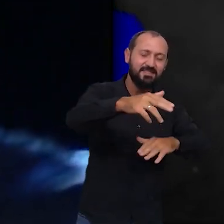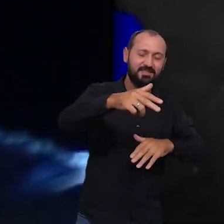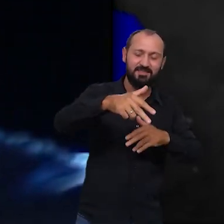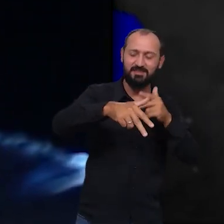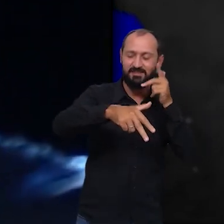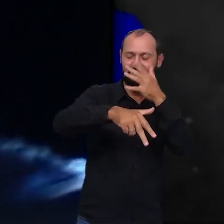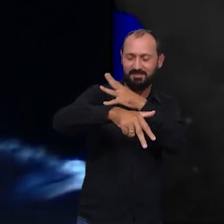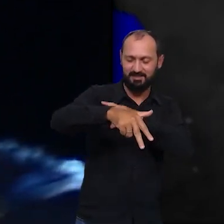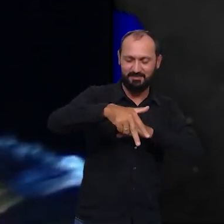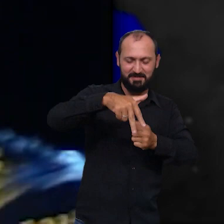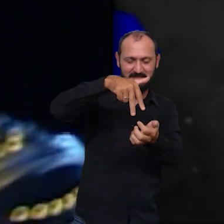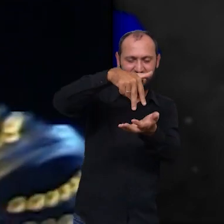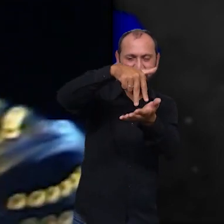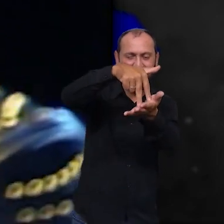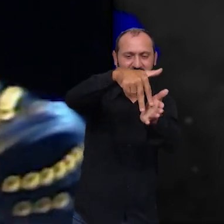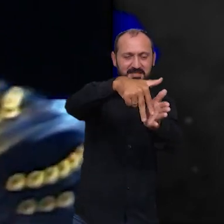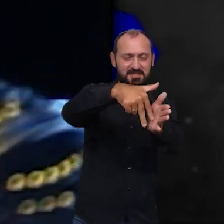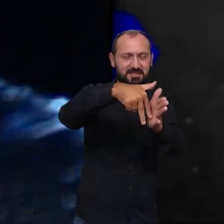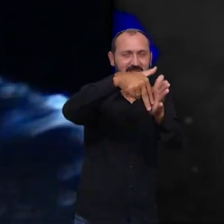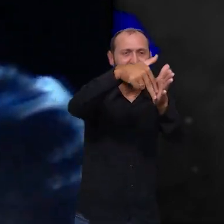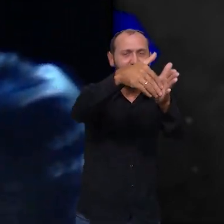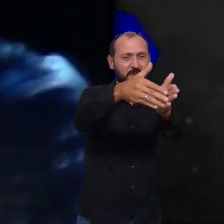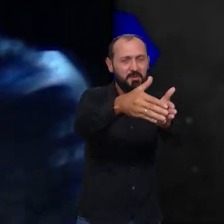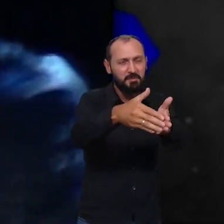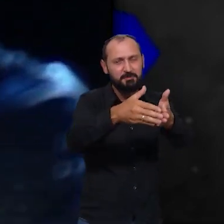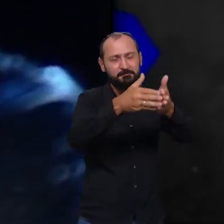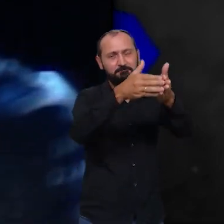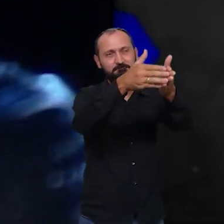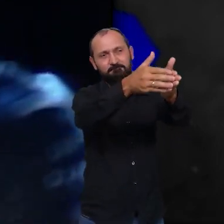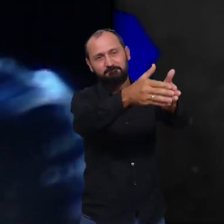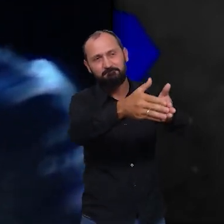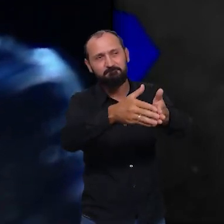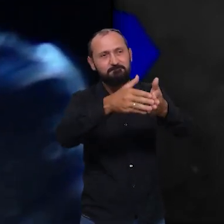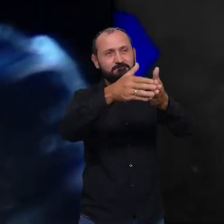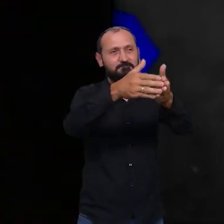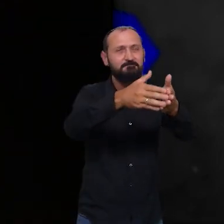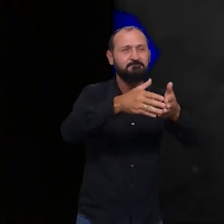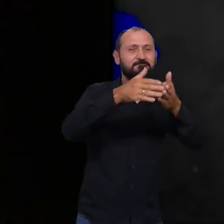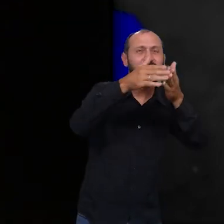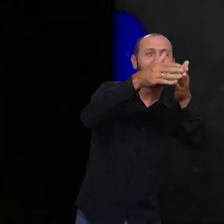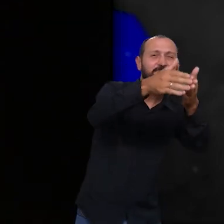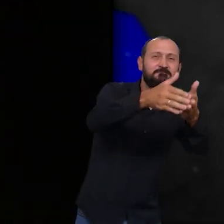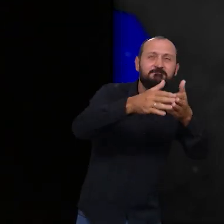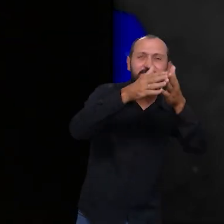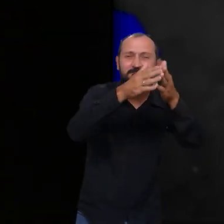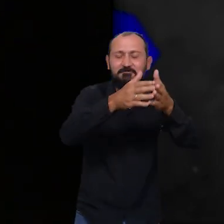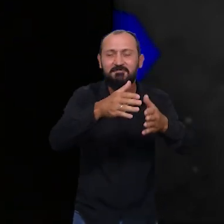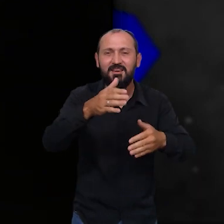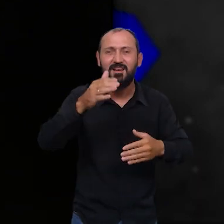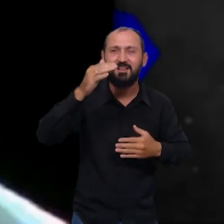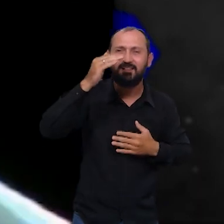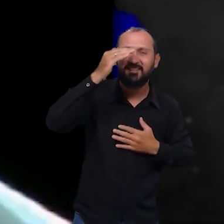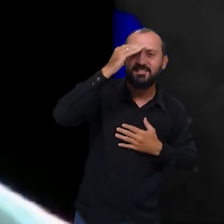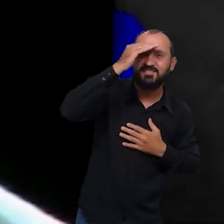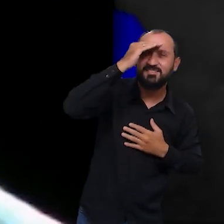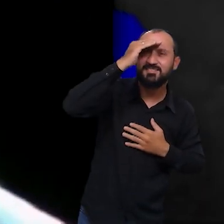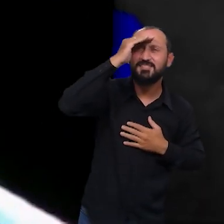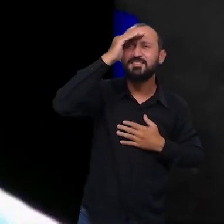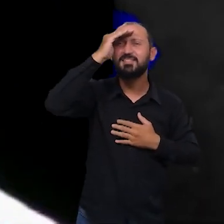amor. Ah, xalana, sem querer, tu aumentas minha